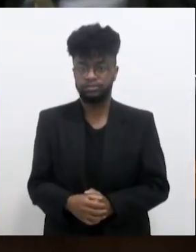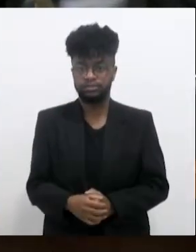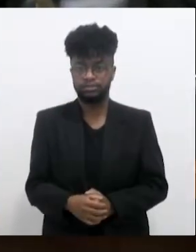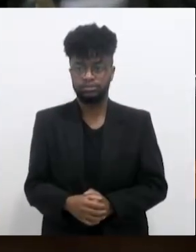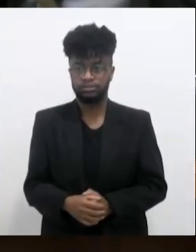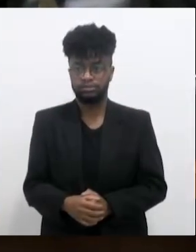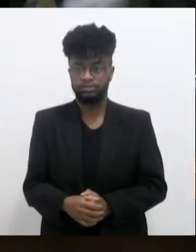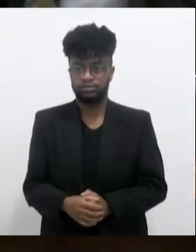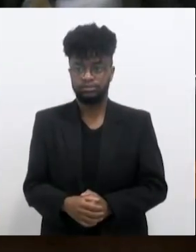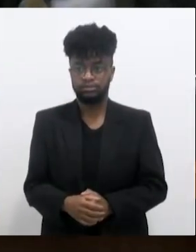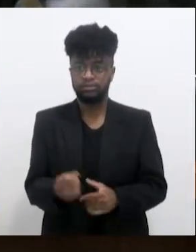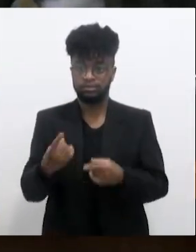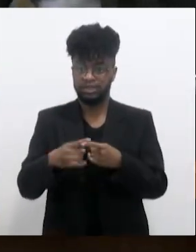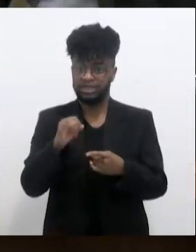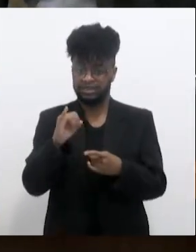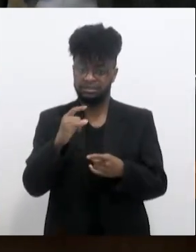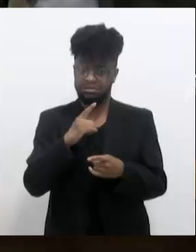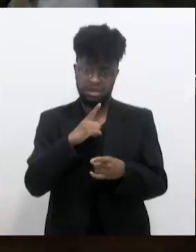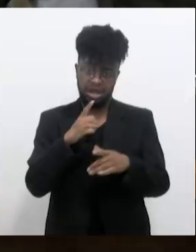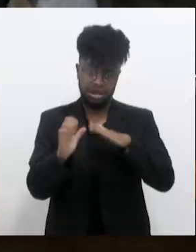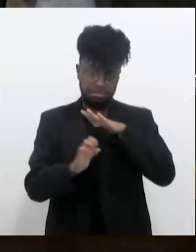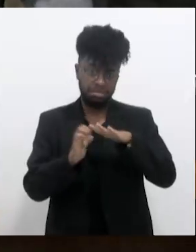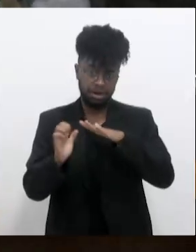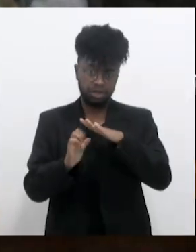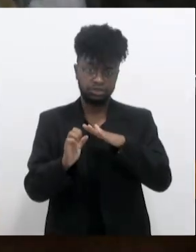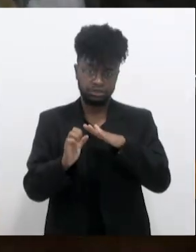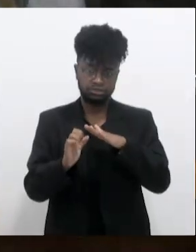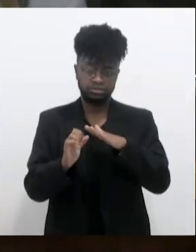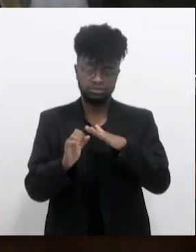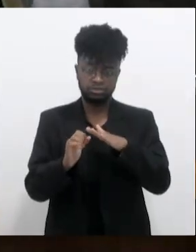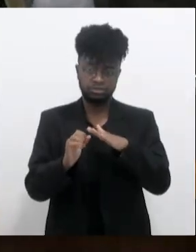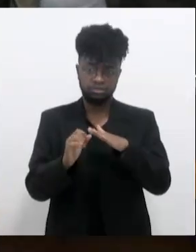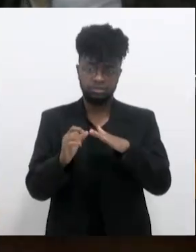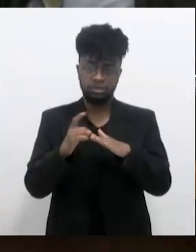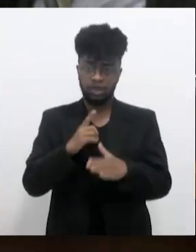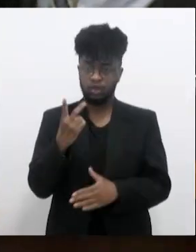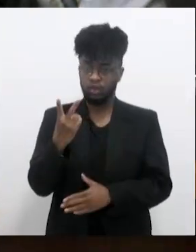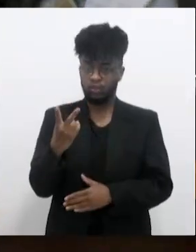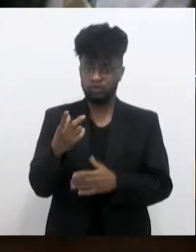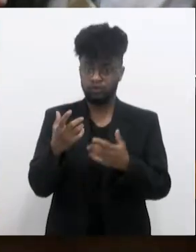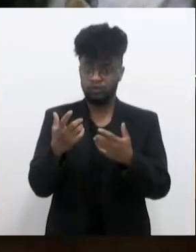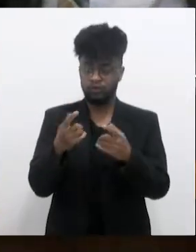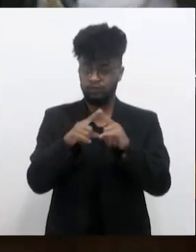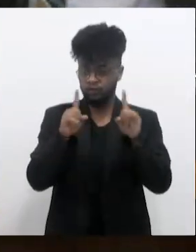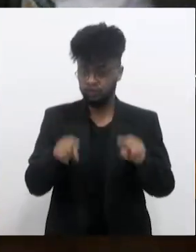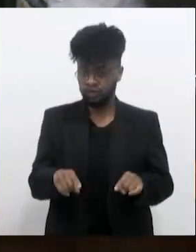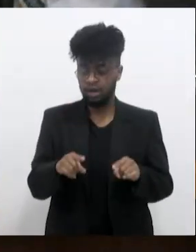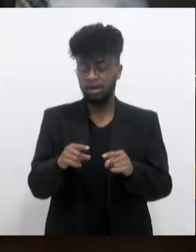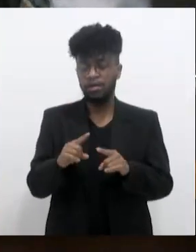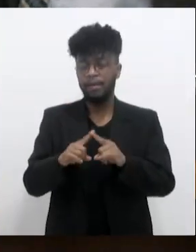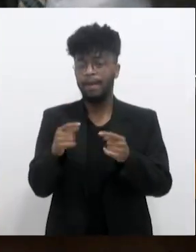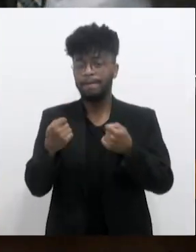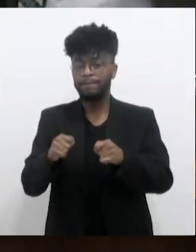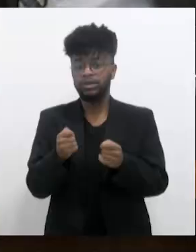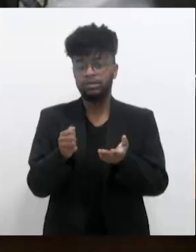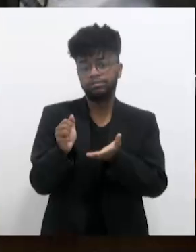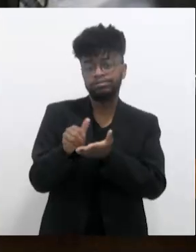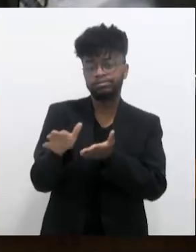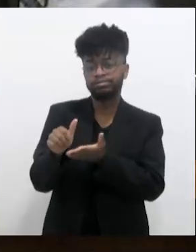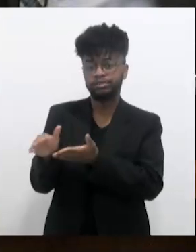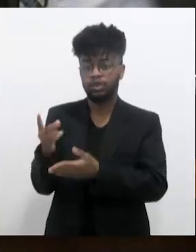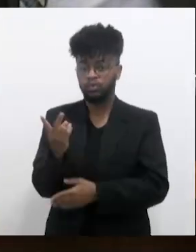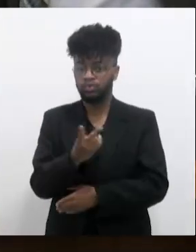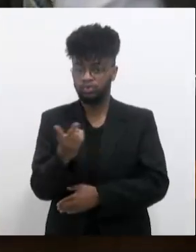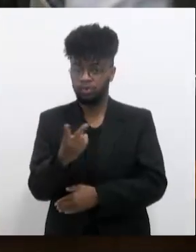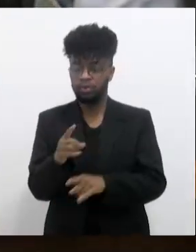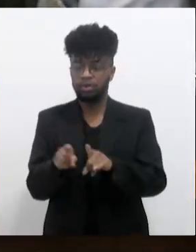dono de uma banca, ou seja, uma empresa, um CNPJ, que tem 2 funcionários, teve que mandar embora os 2